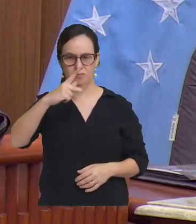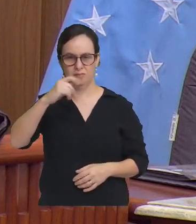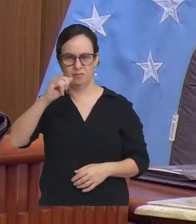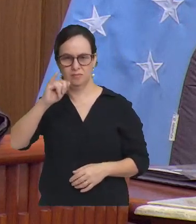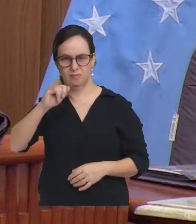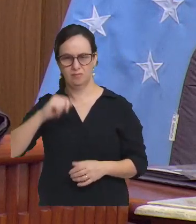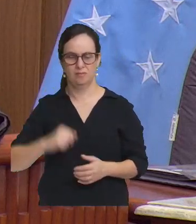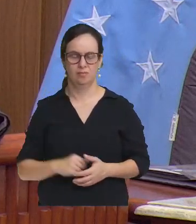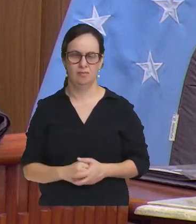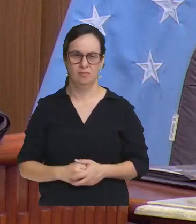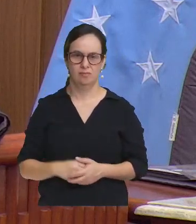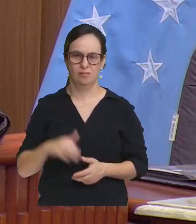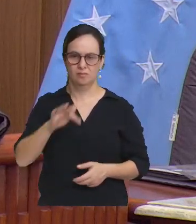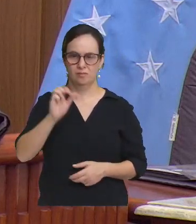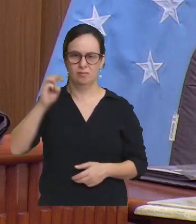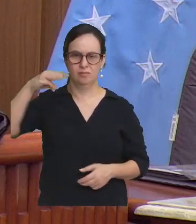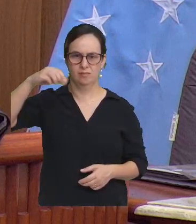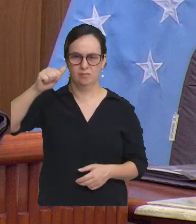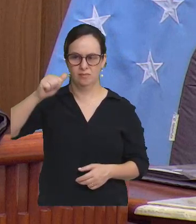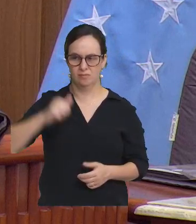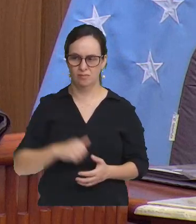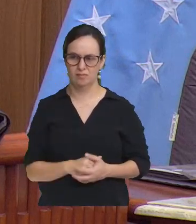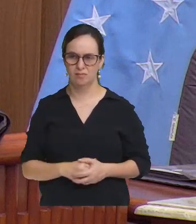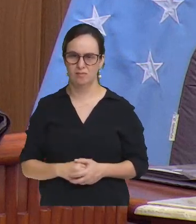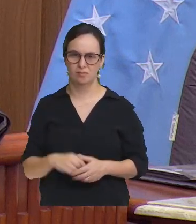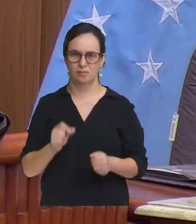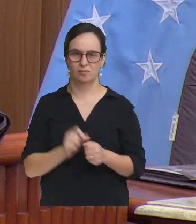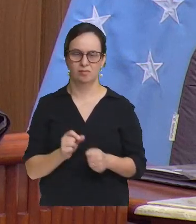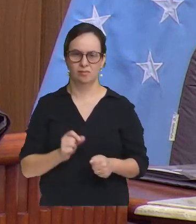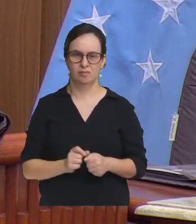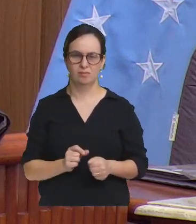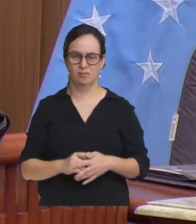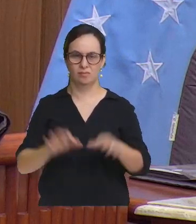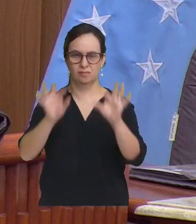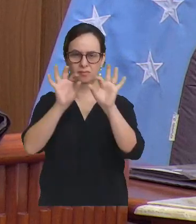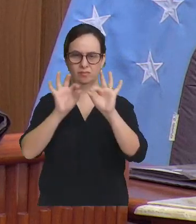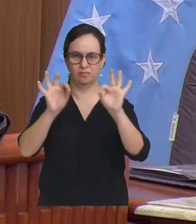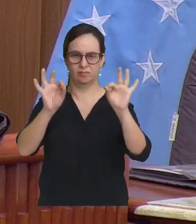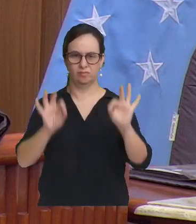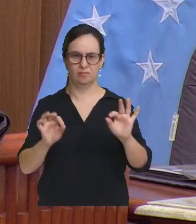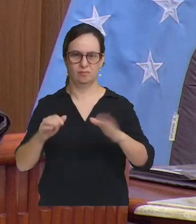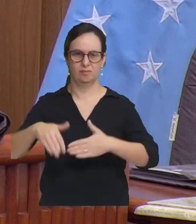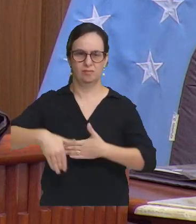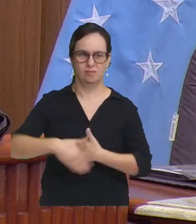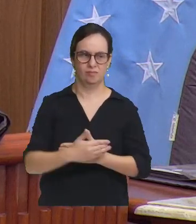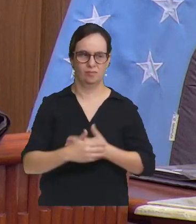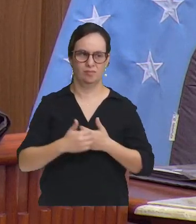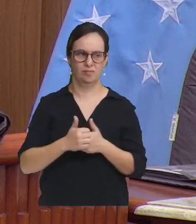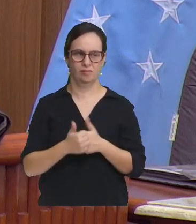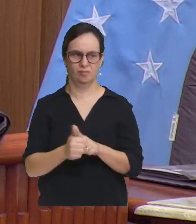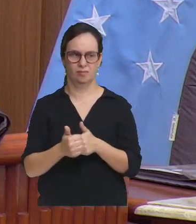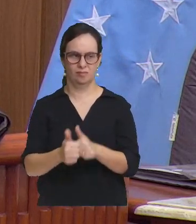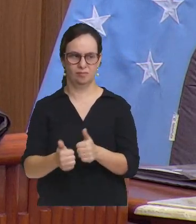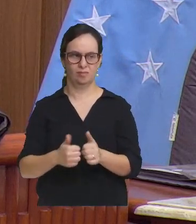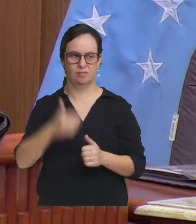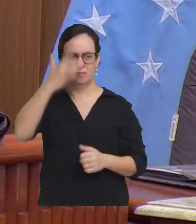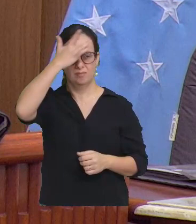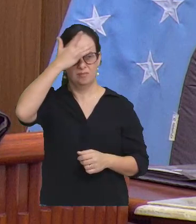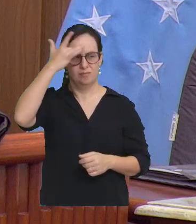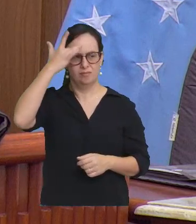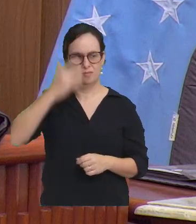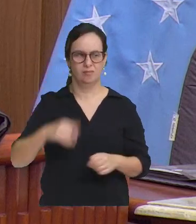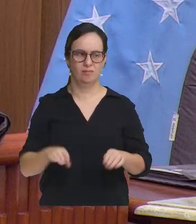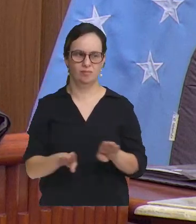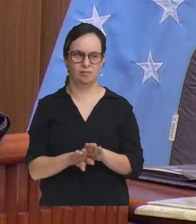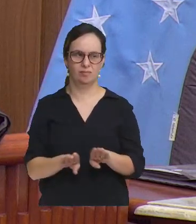novamente. Vamos voltar com a proposição de projetos, com rua, com acompanhando as pessoas, porque é isso que vem rendendo frutos